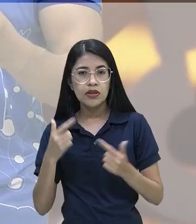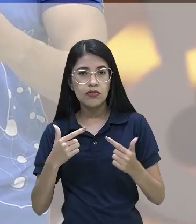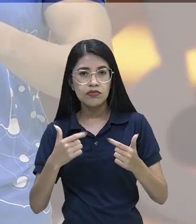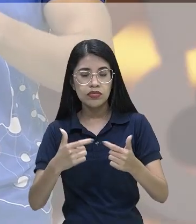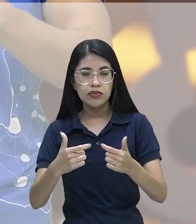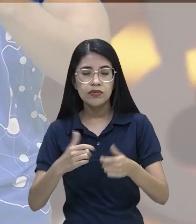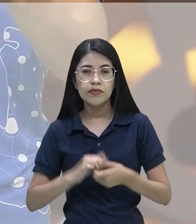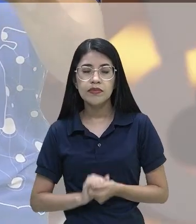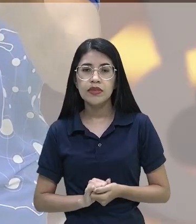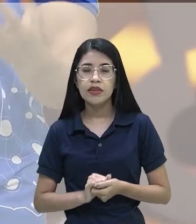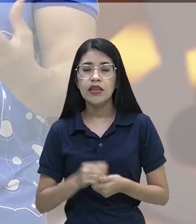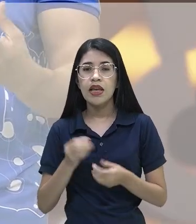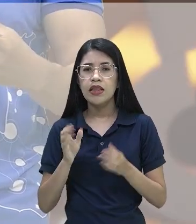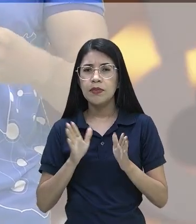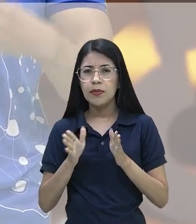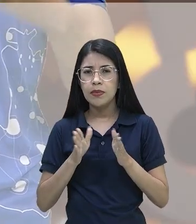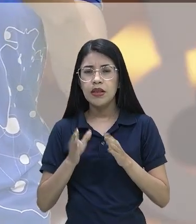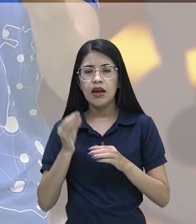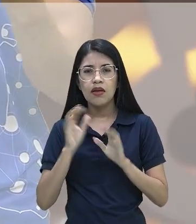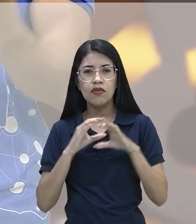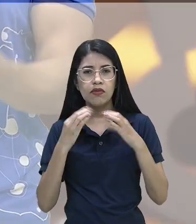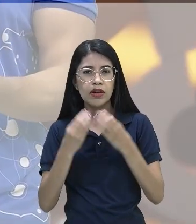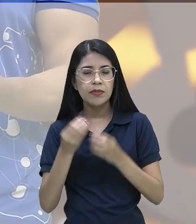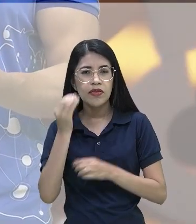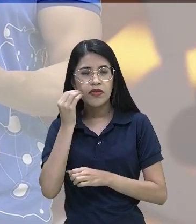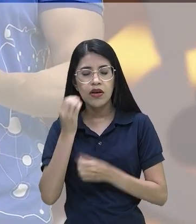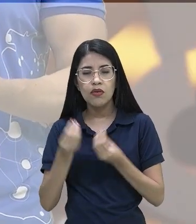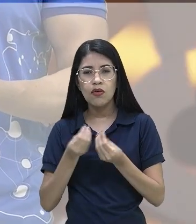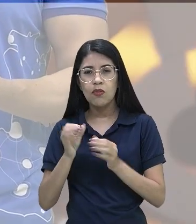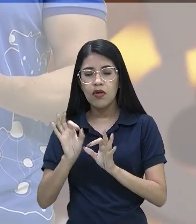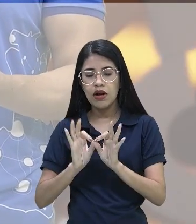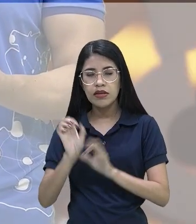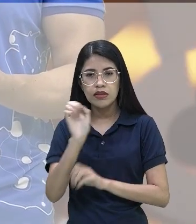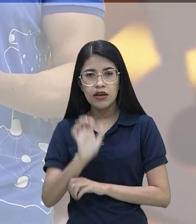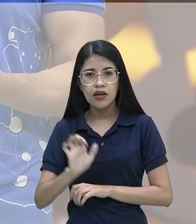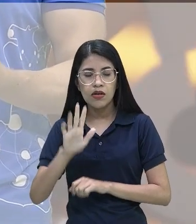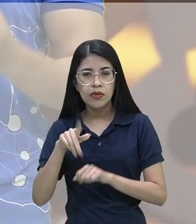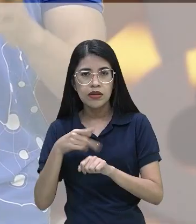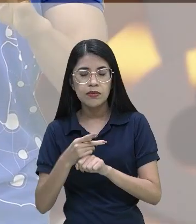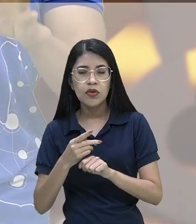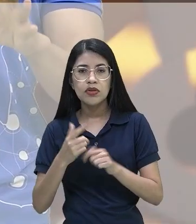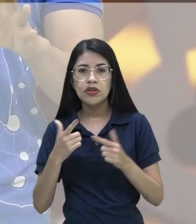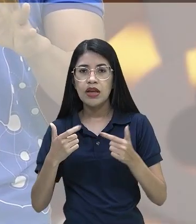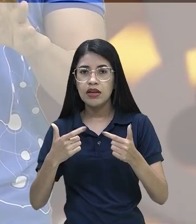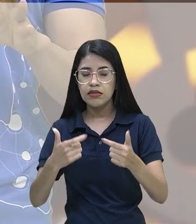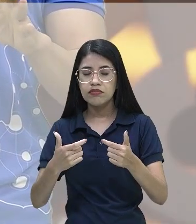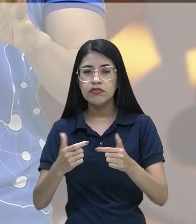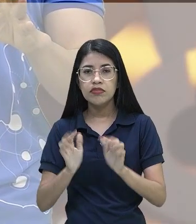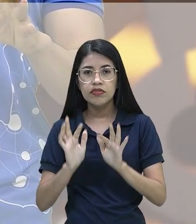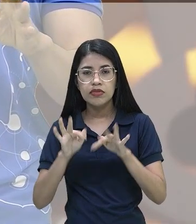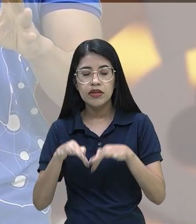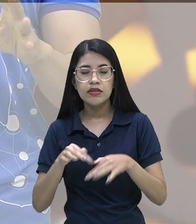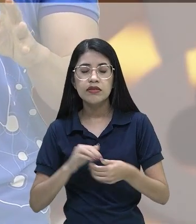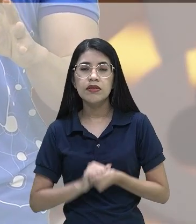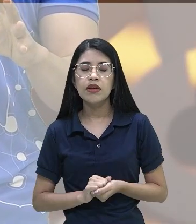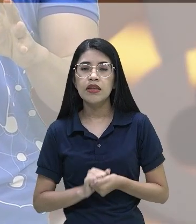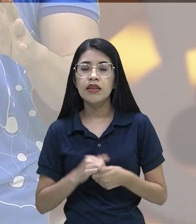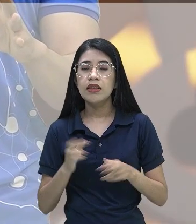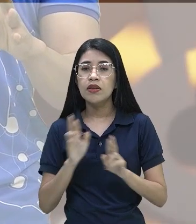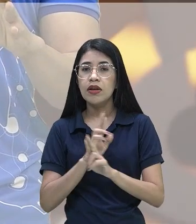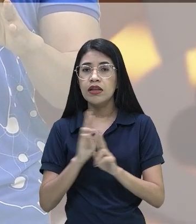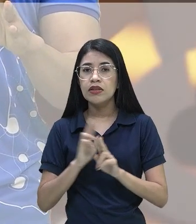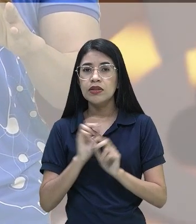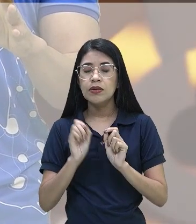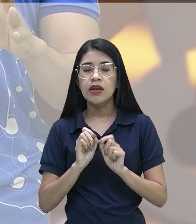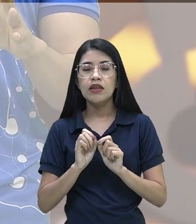verificar como a Europa iria ficar nesse contexto de pós-Segunda Guerra, começou a relação entre Estados